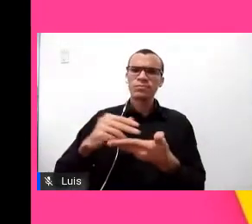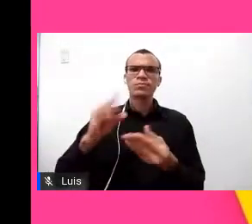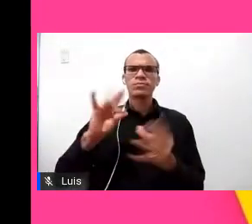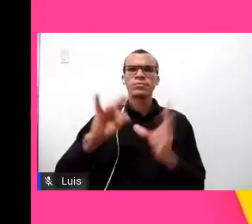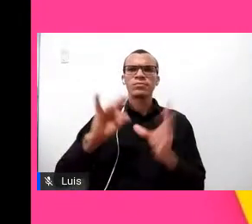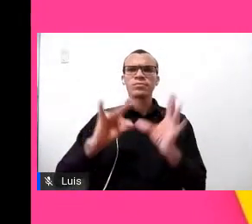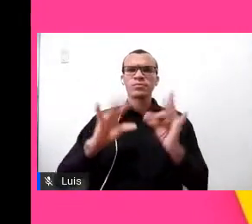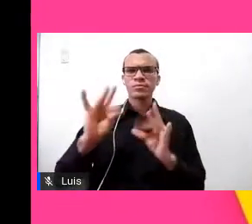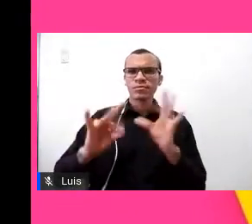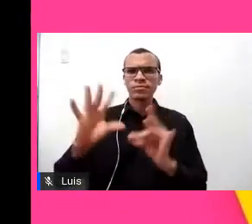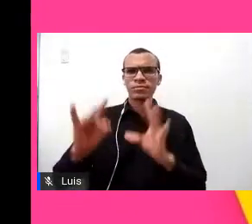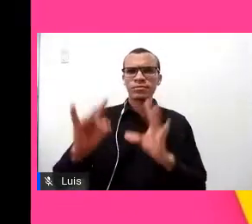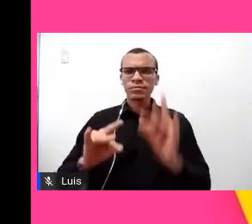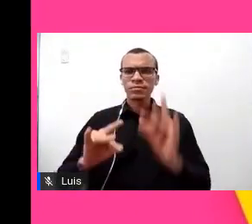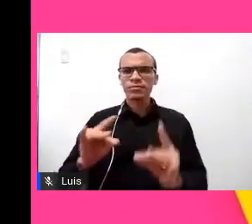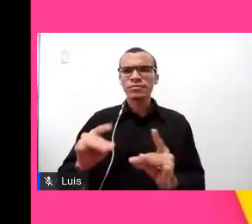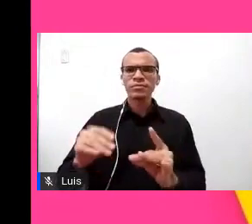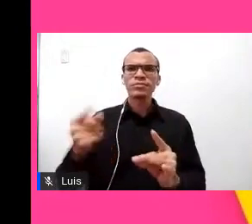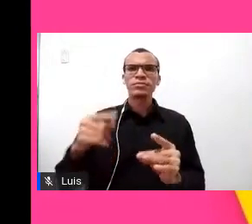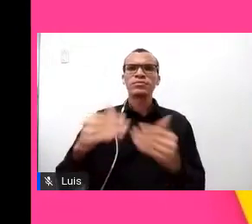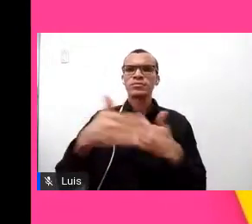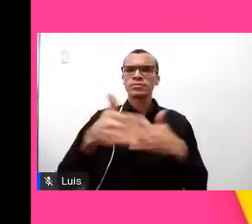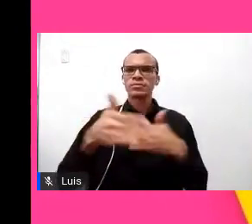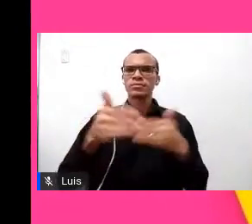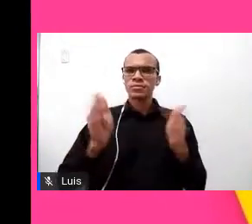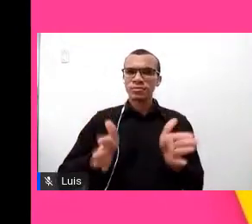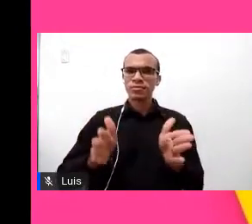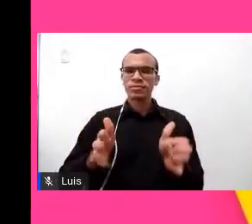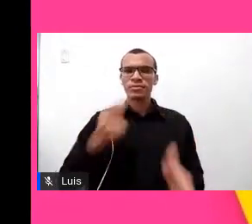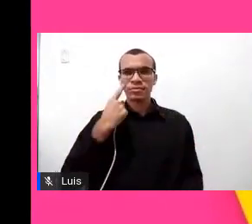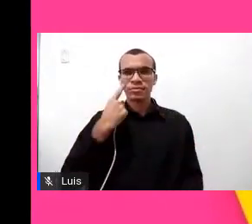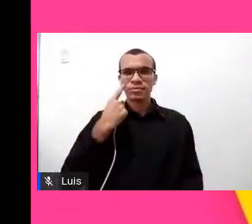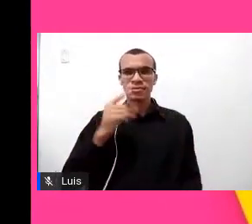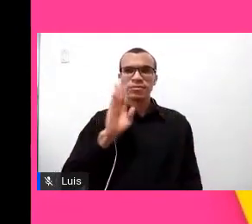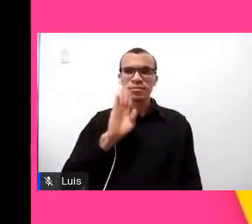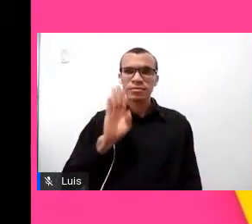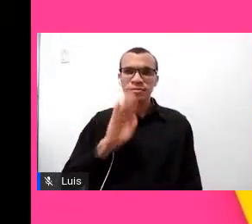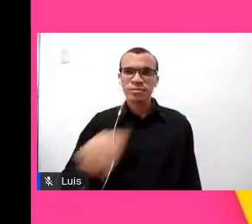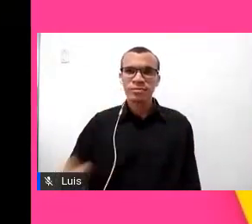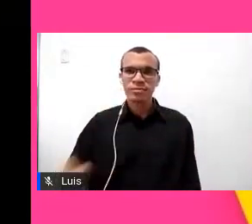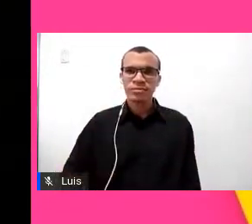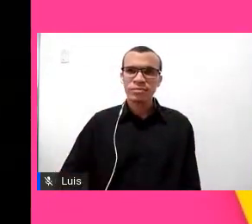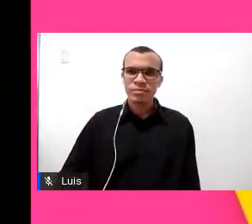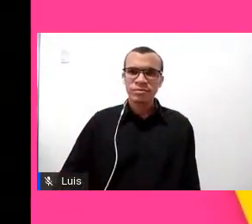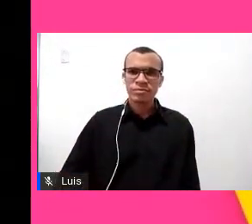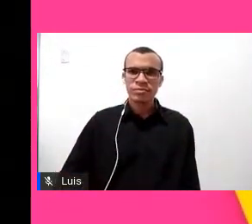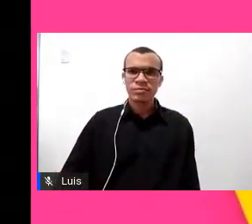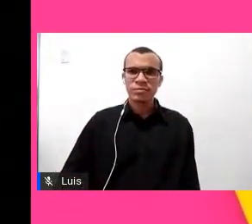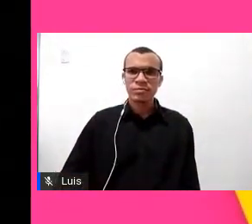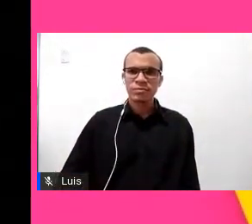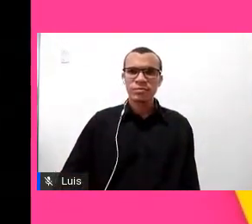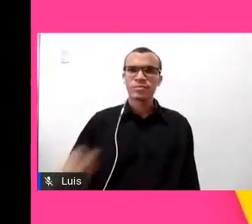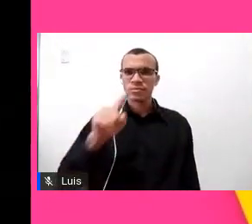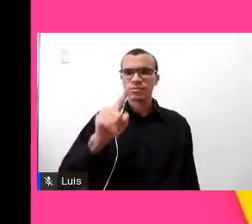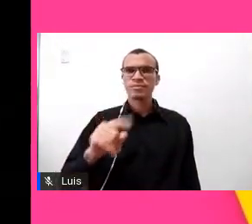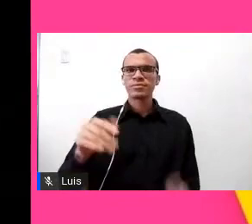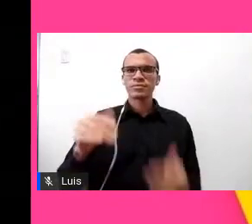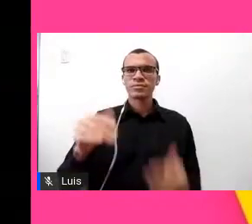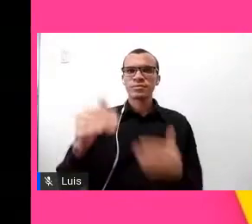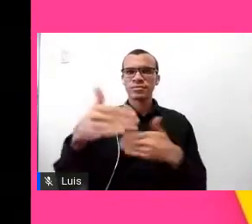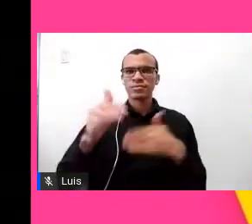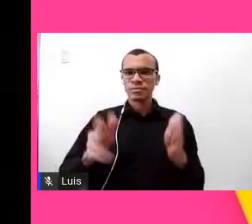vão eu coloquei uma caixa... Ah, olha que legal. essa caixa que está aqui, ó,